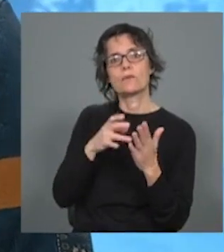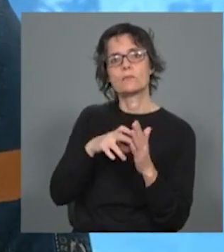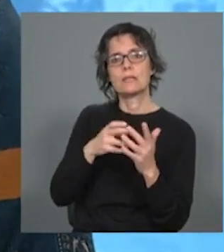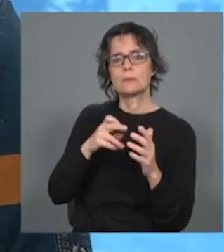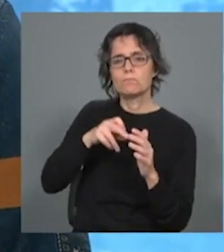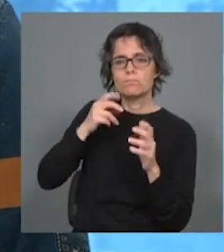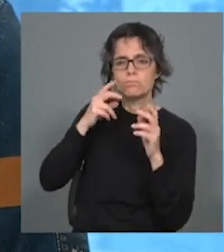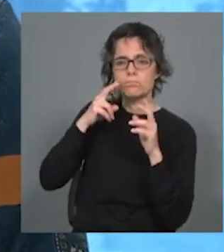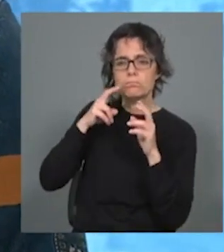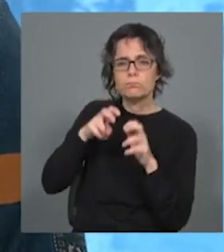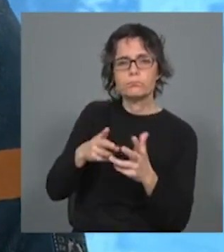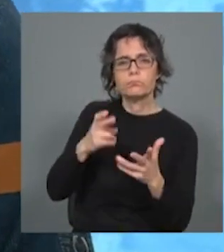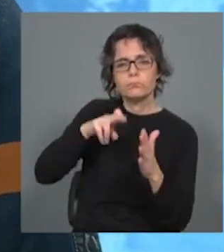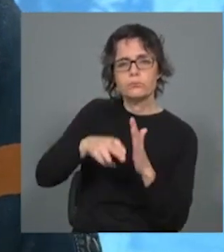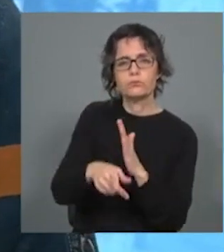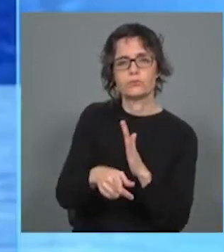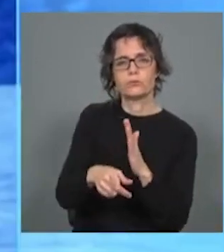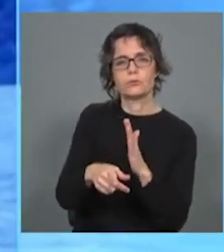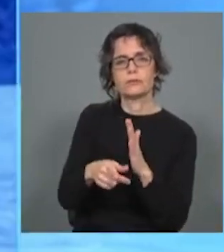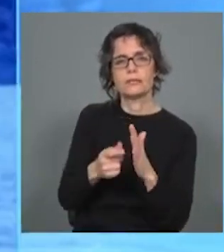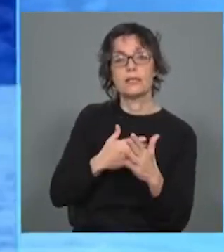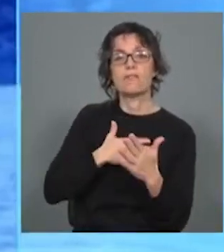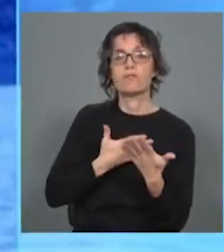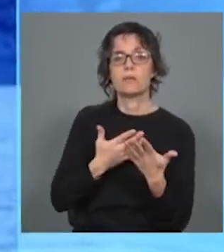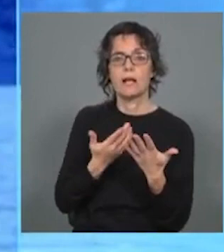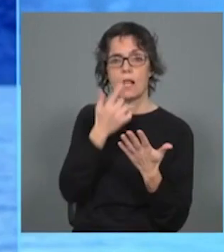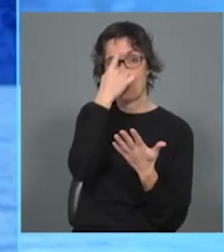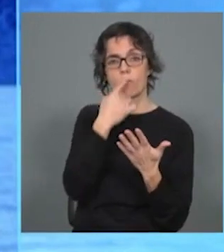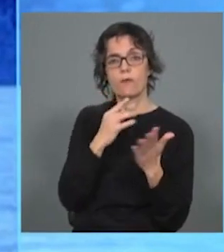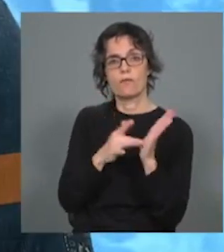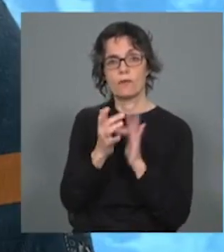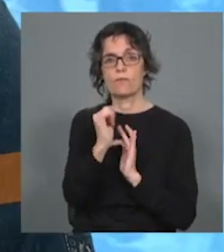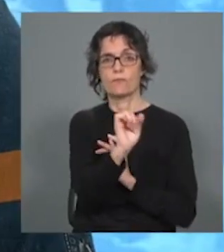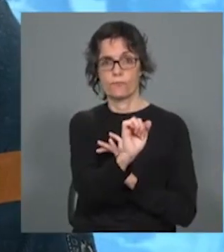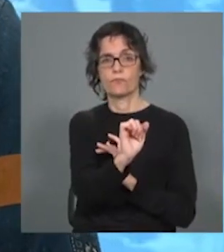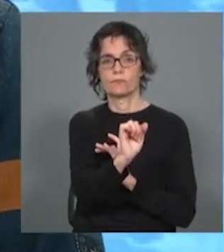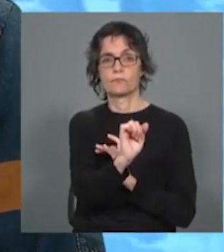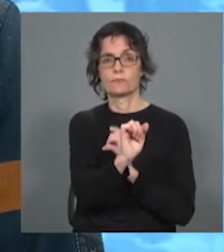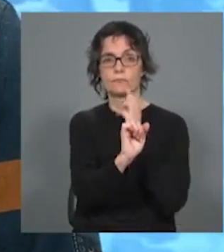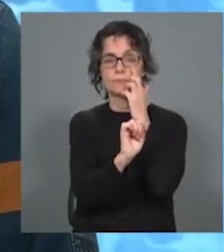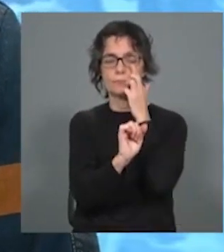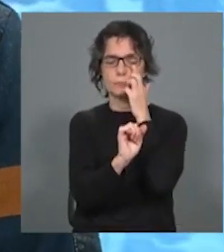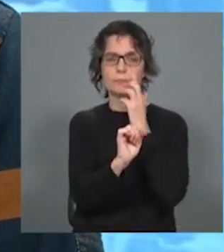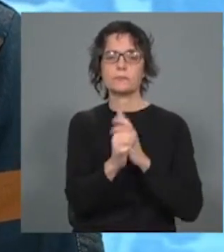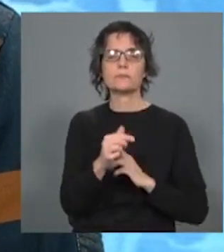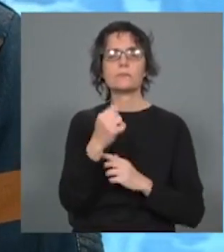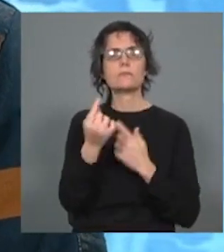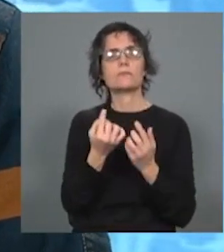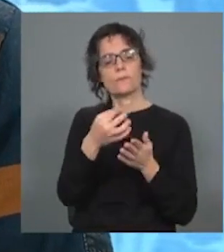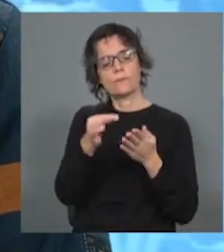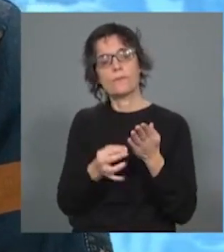excluo aqui provavelmente São João. Mas há alguns traços que São Lucas nos